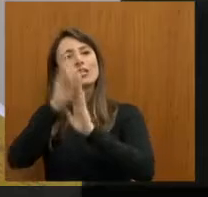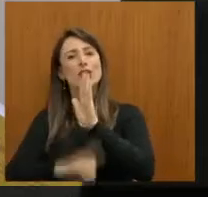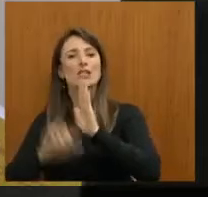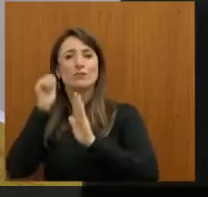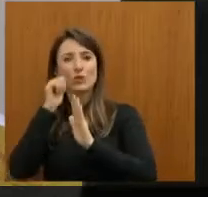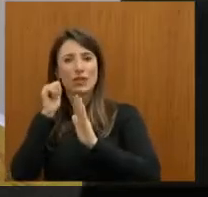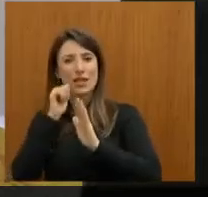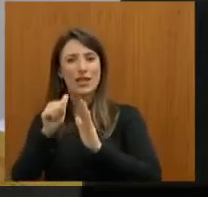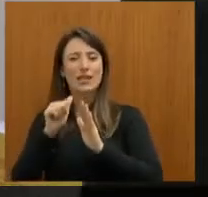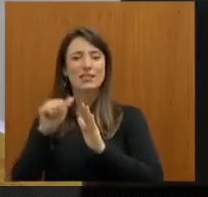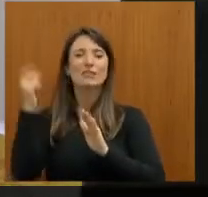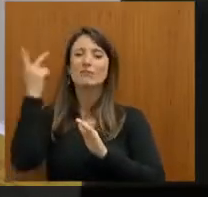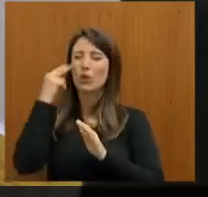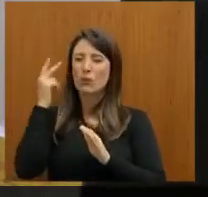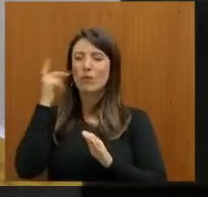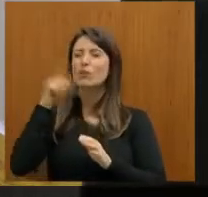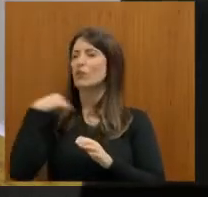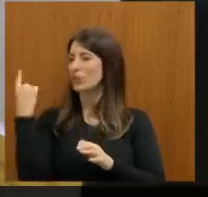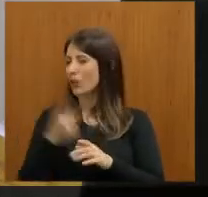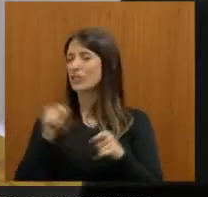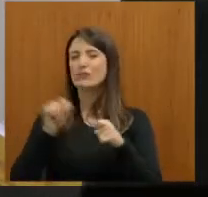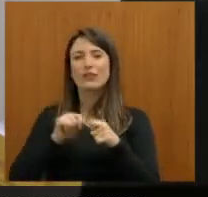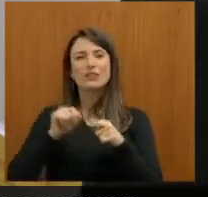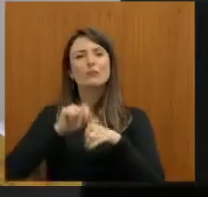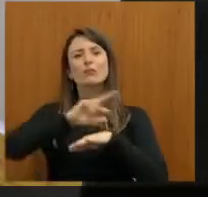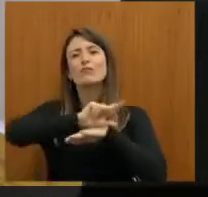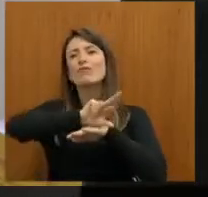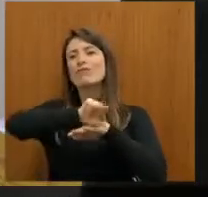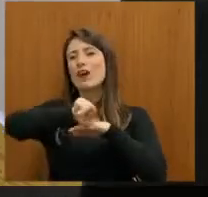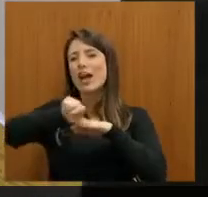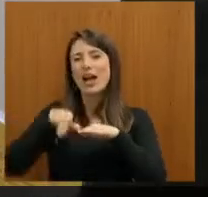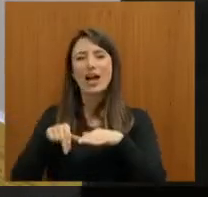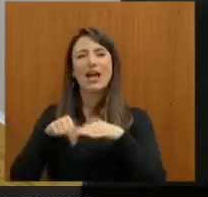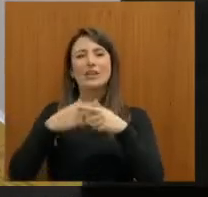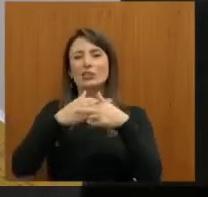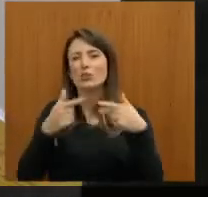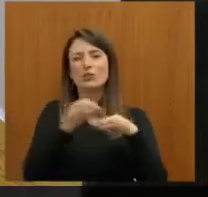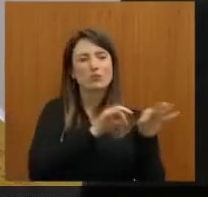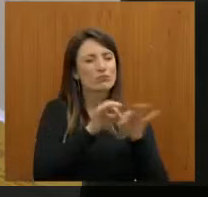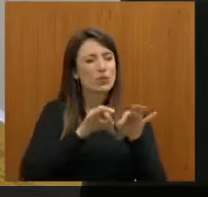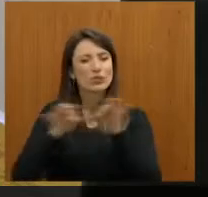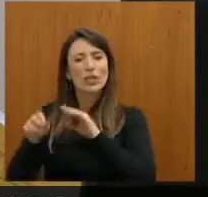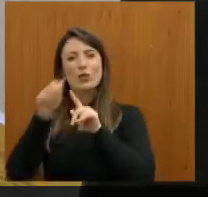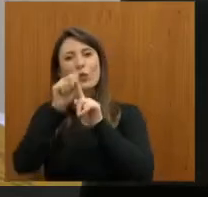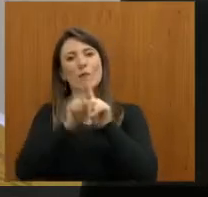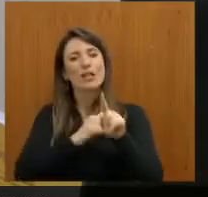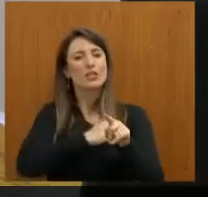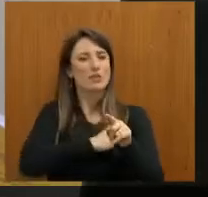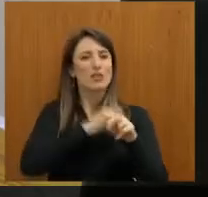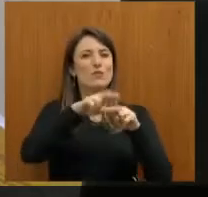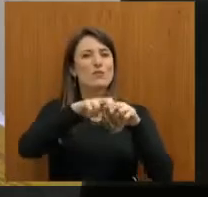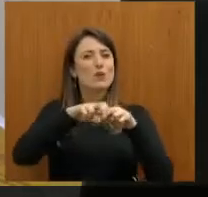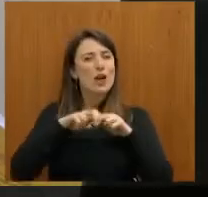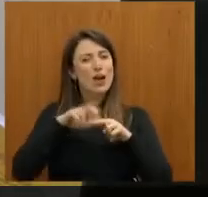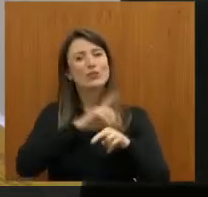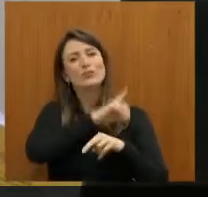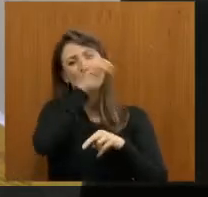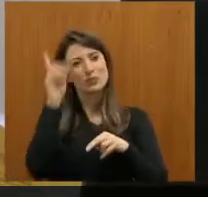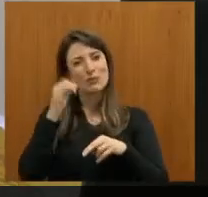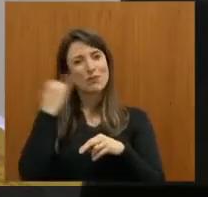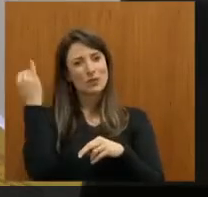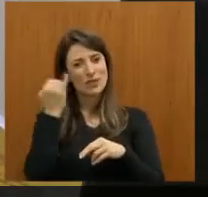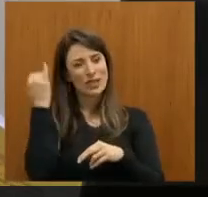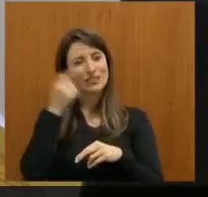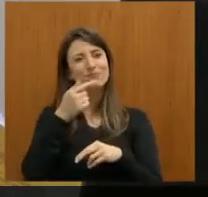nós fazemos muitas ações no mês de março e menção ao a importante data eu faço e que